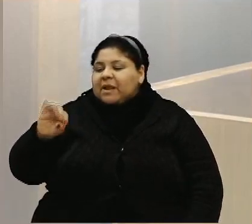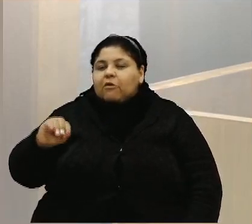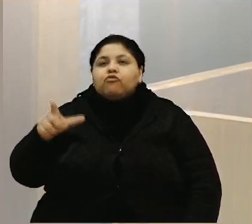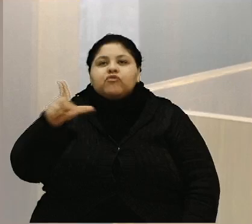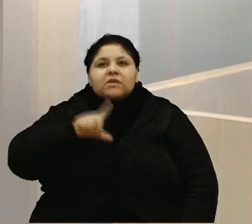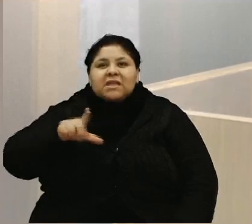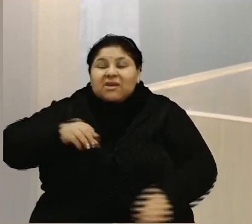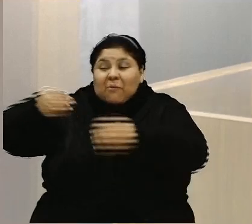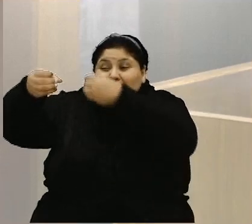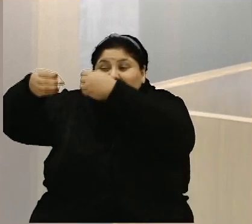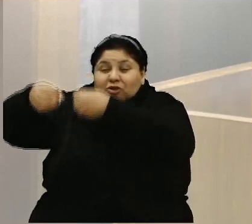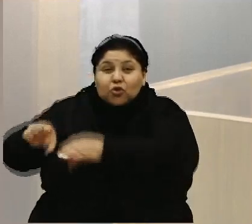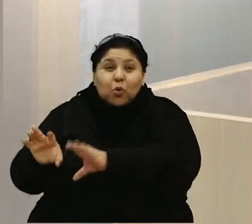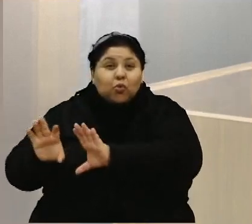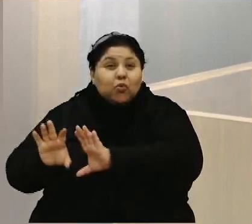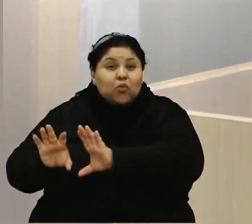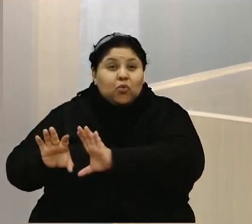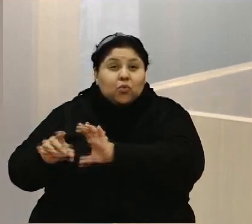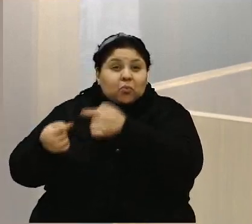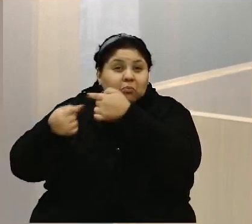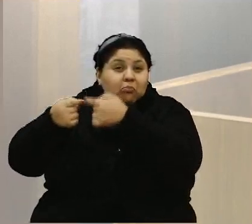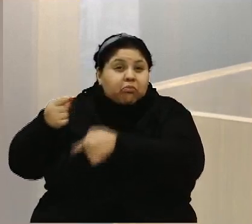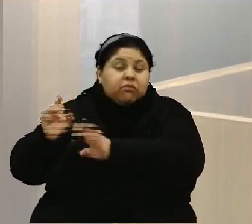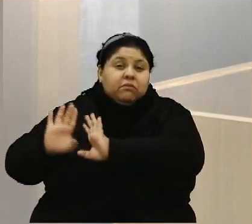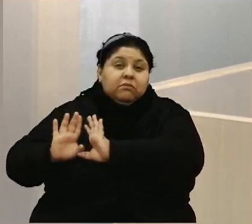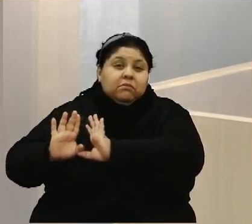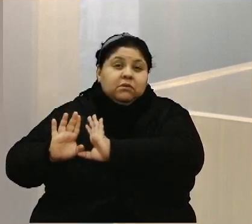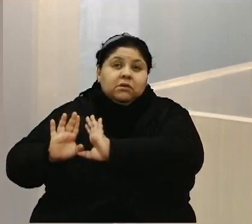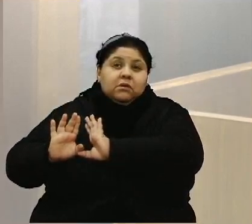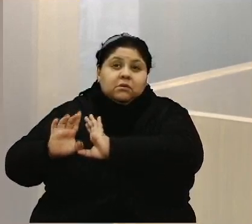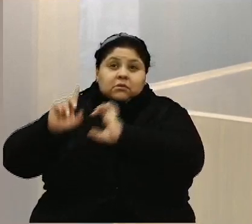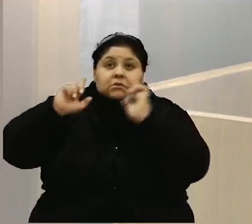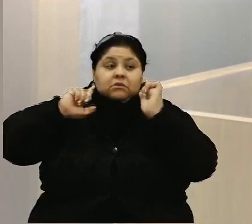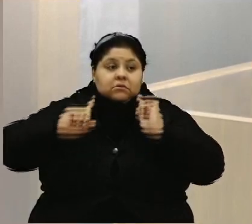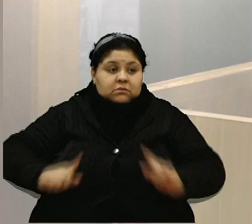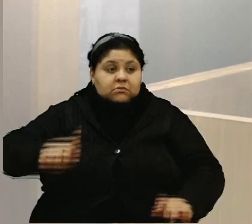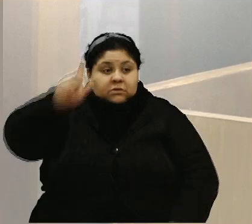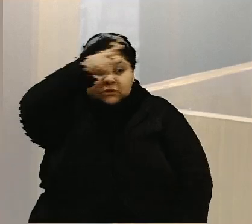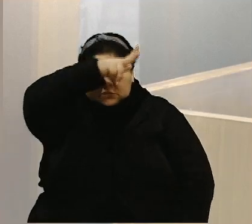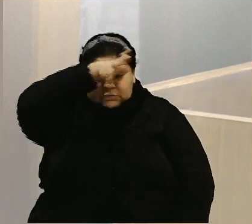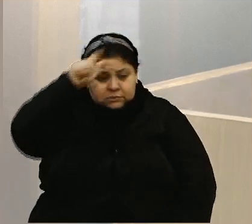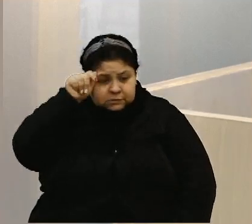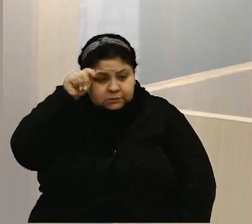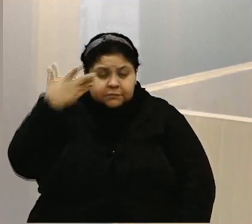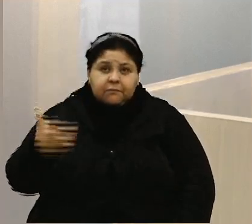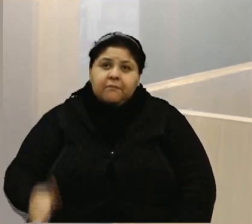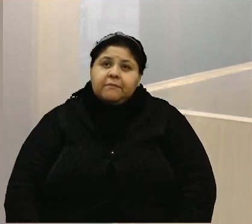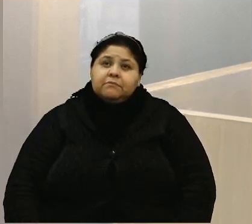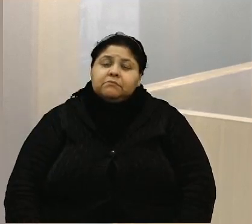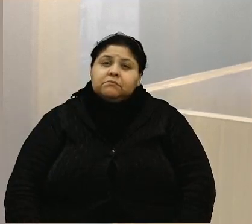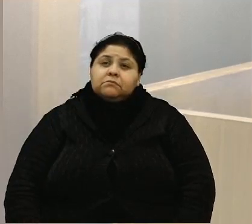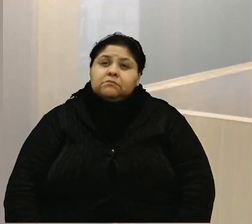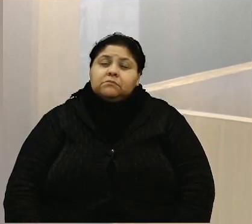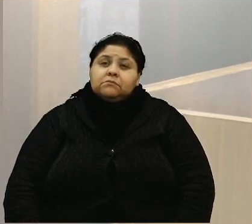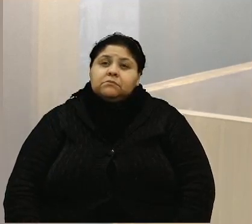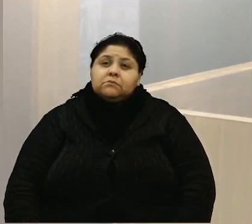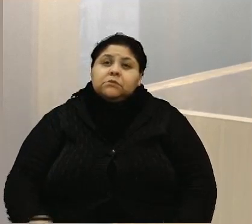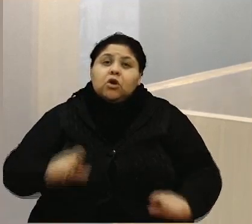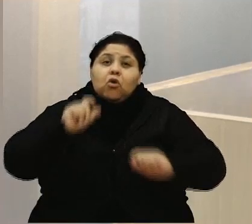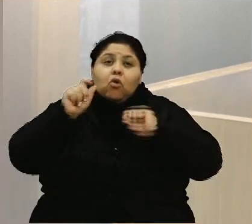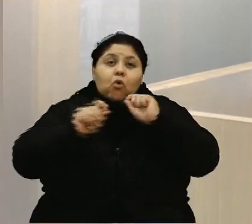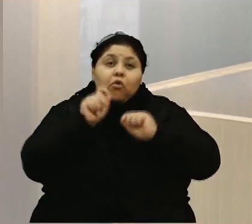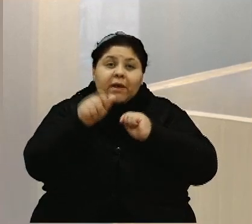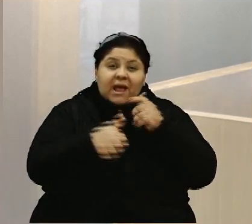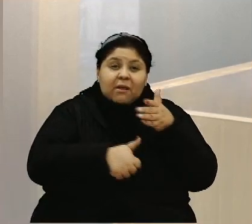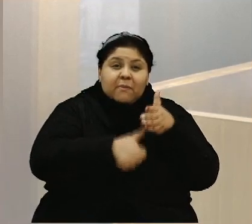uma incompetência, um abandono pela gestão municipal. A intervenção que era para